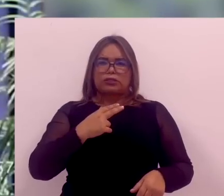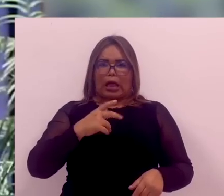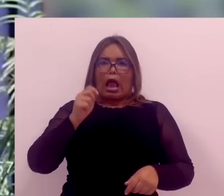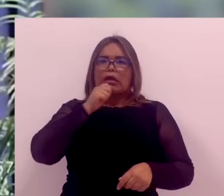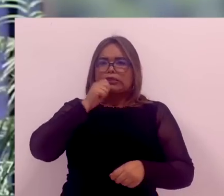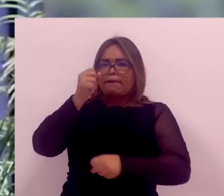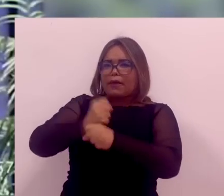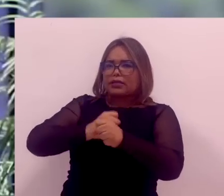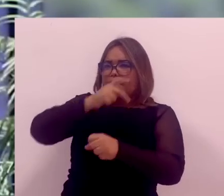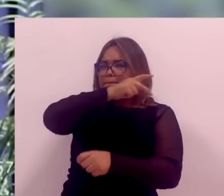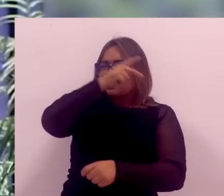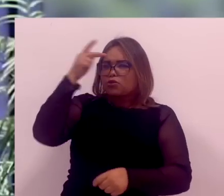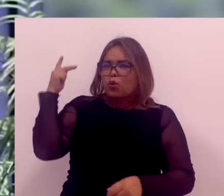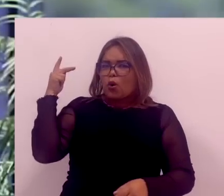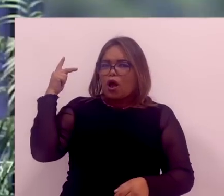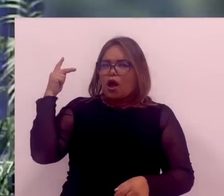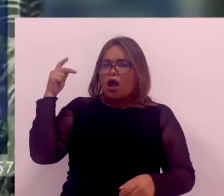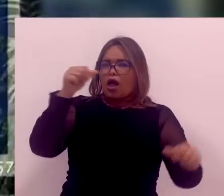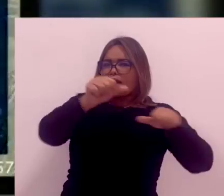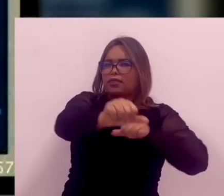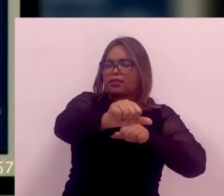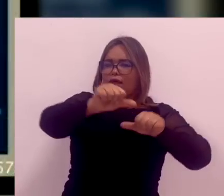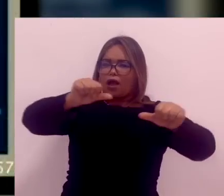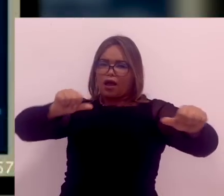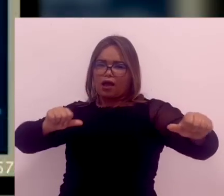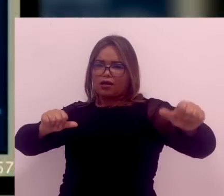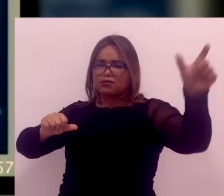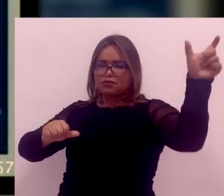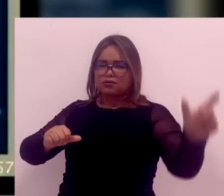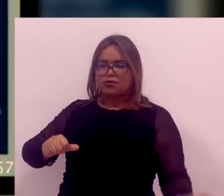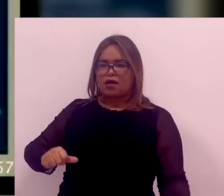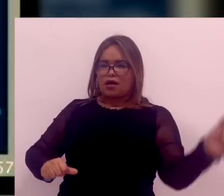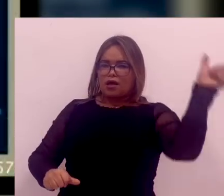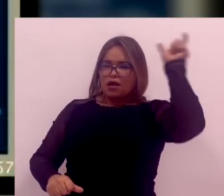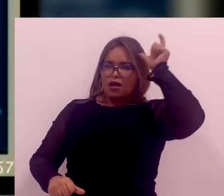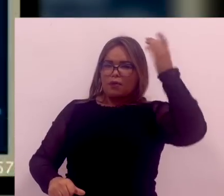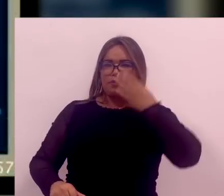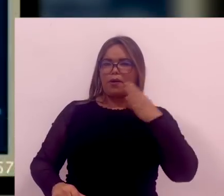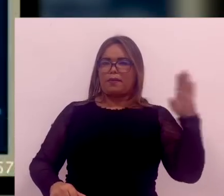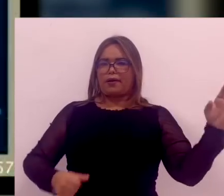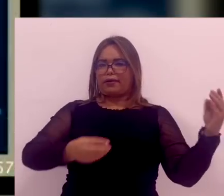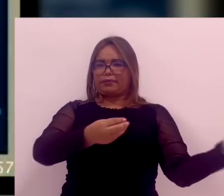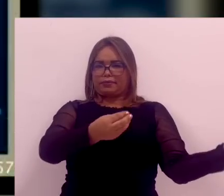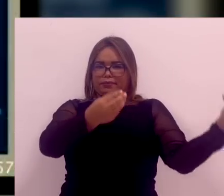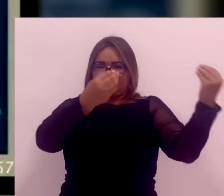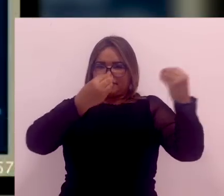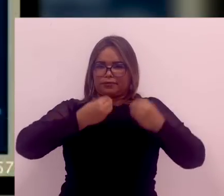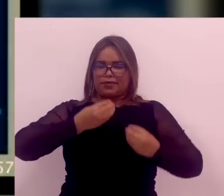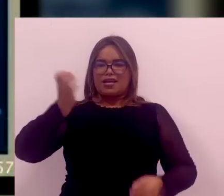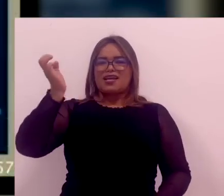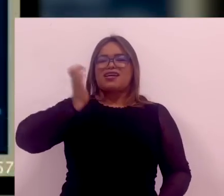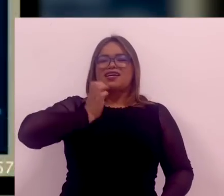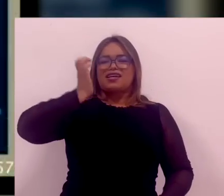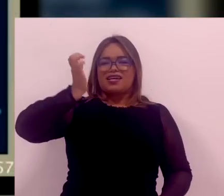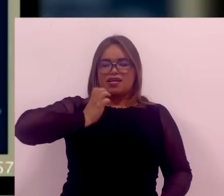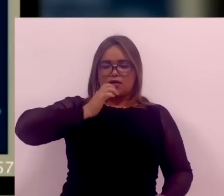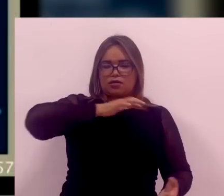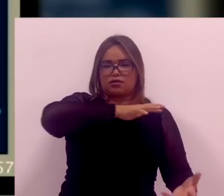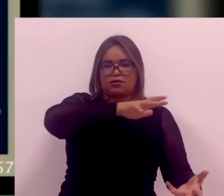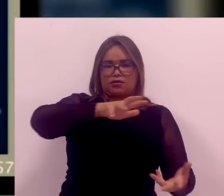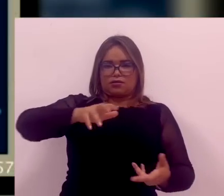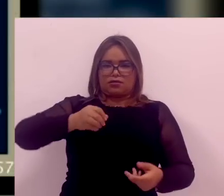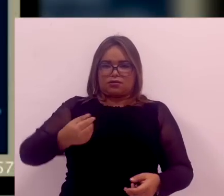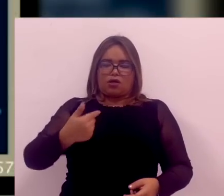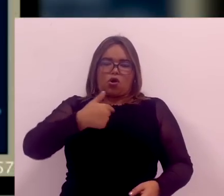que lhe agradar. Vocês acham que eles ainda têm sacrifícios humanos? E em troca disso, Lucífago promete